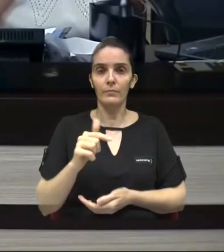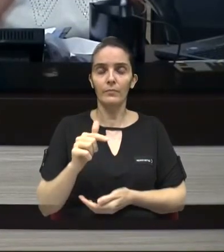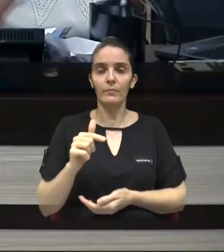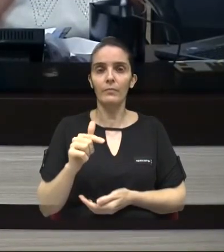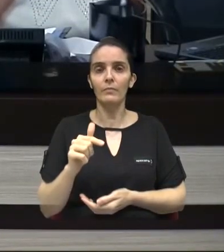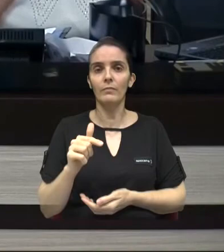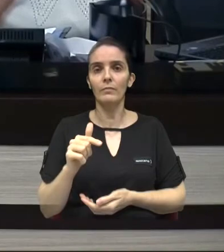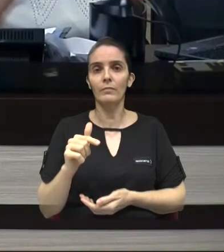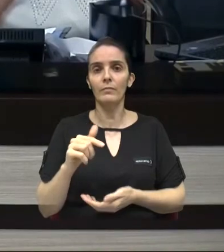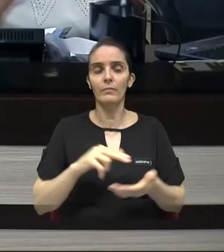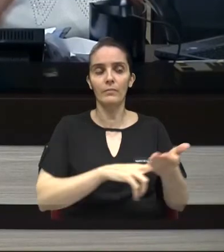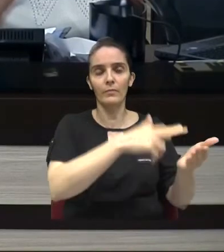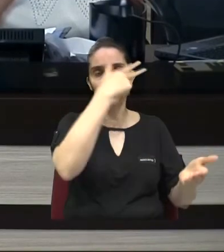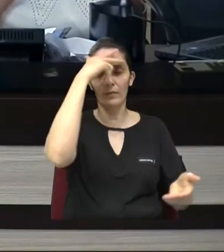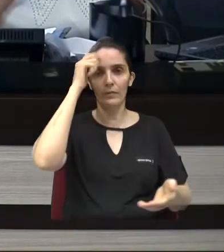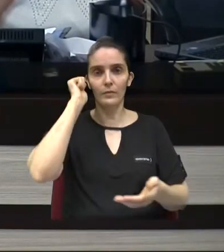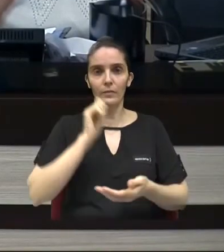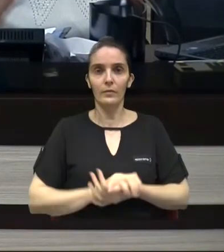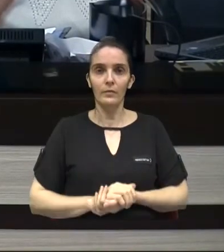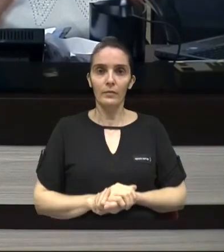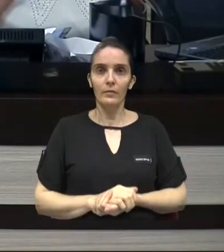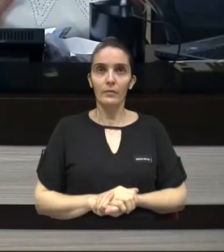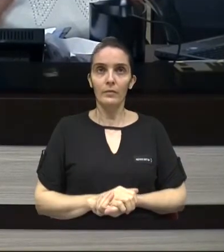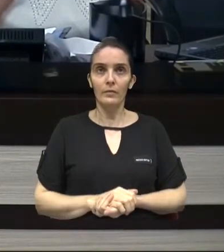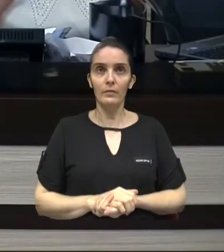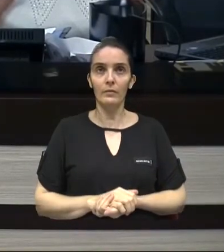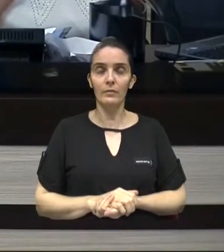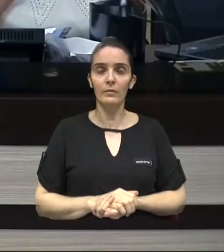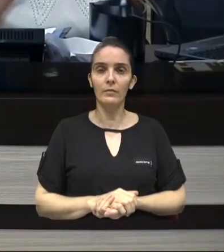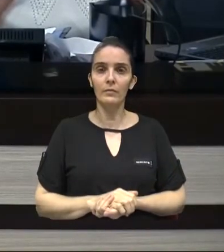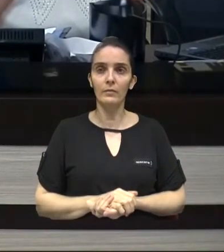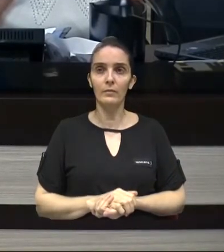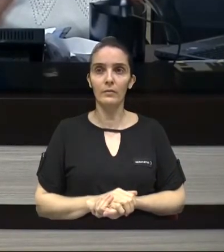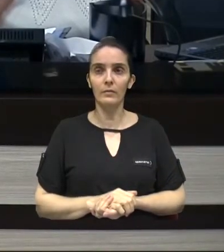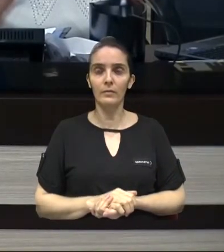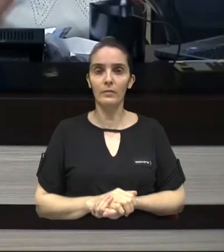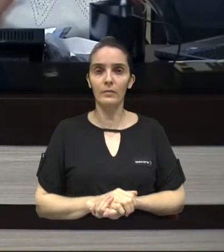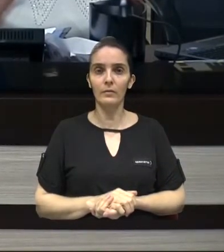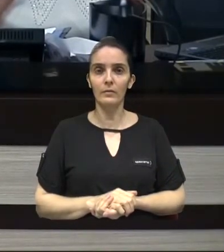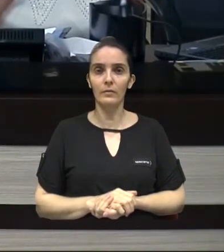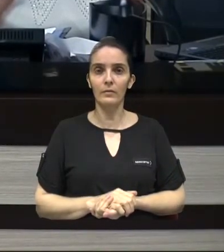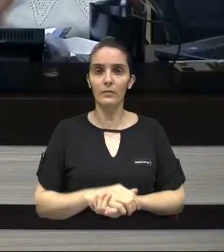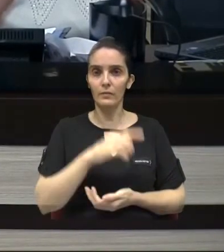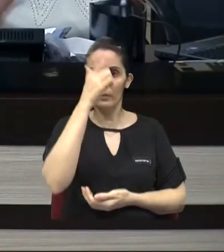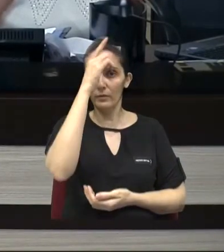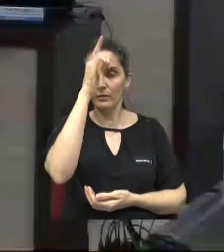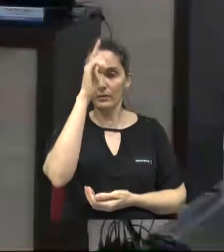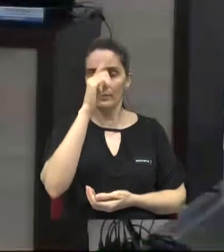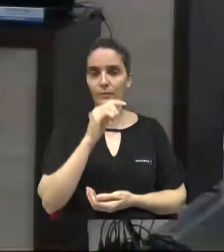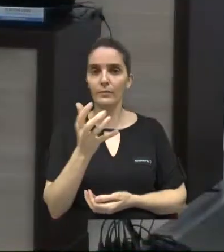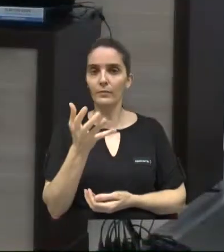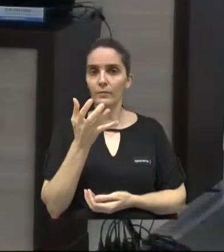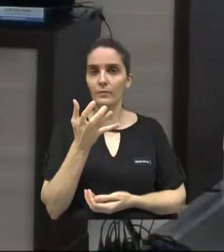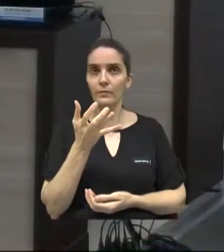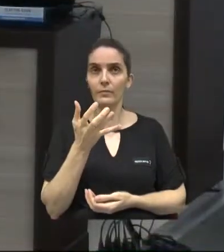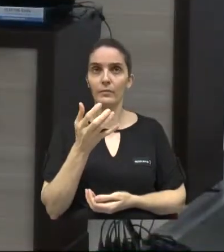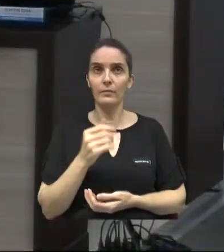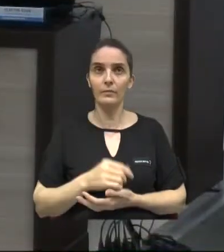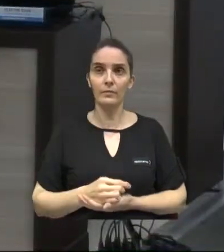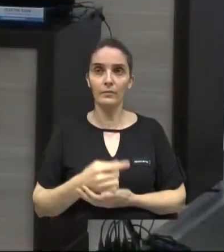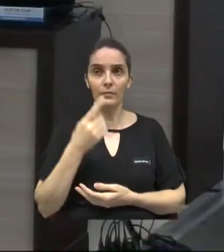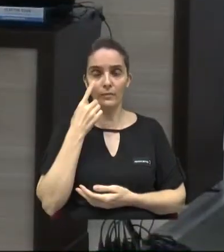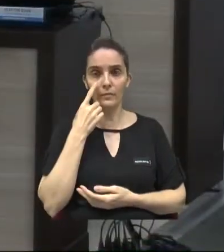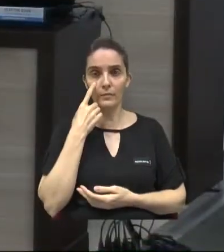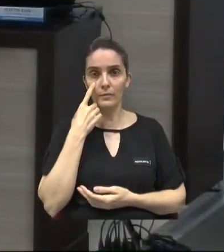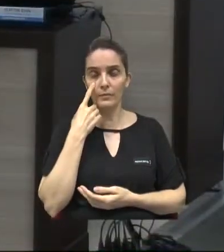havendo ao executivo. Uma questão de ordem, senhor presidente. Uma questão de ordem, vereador Alemão. Eu queria verificar com os